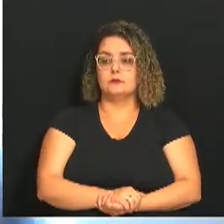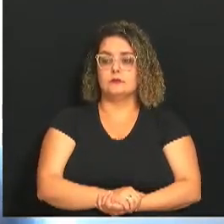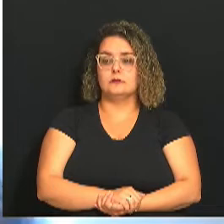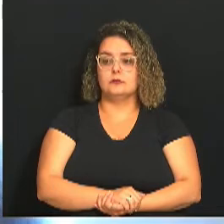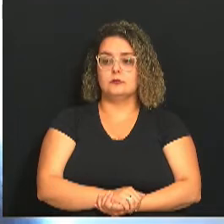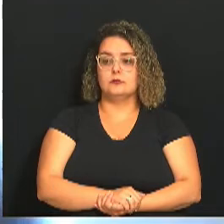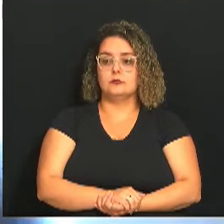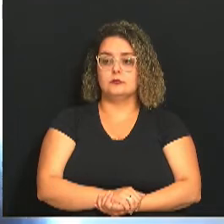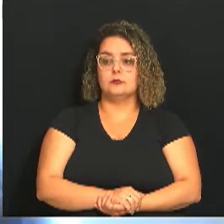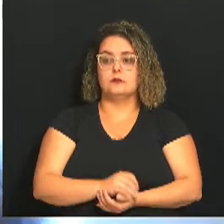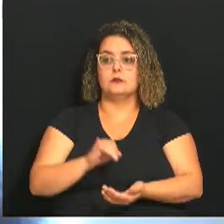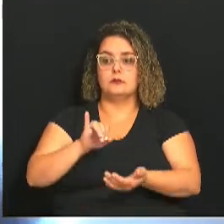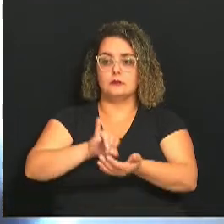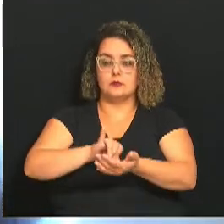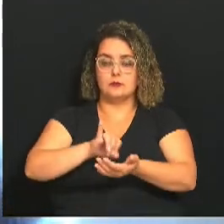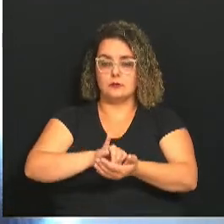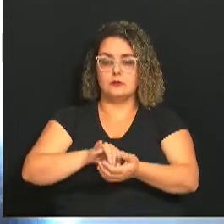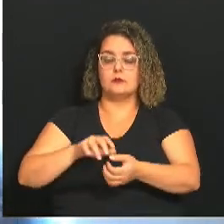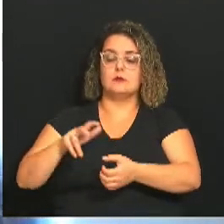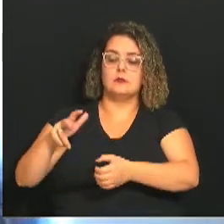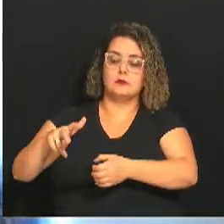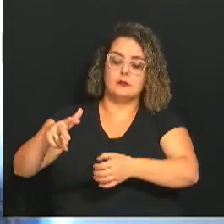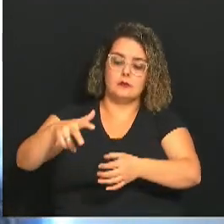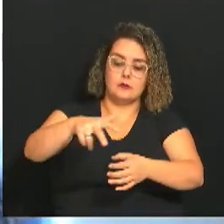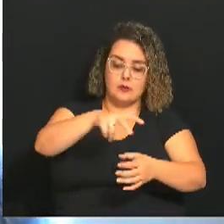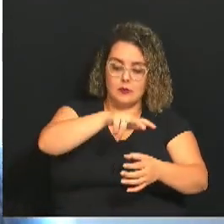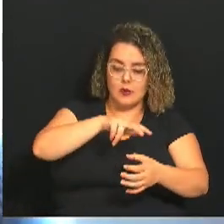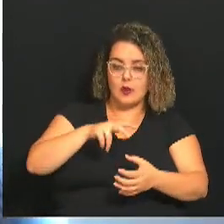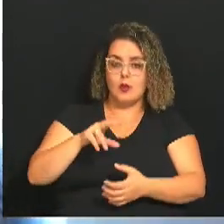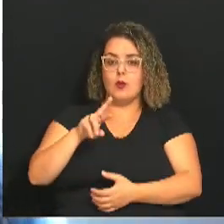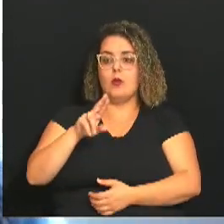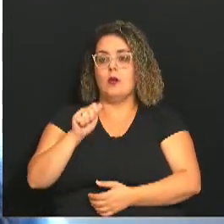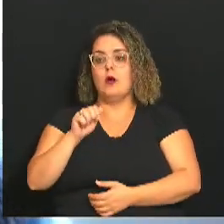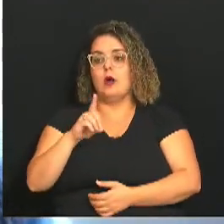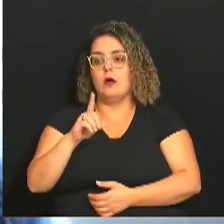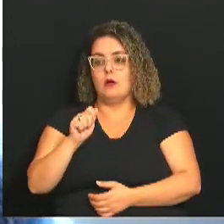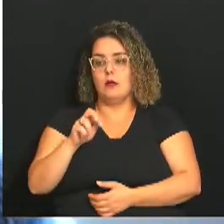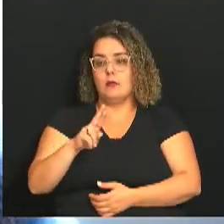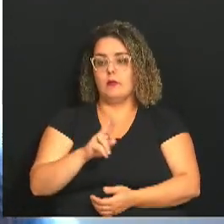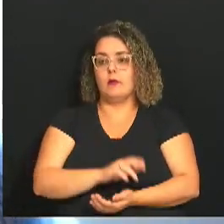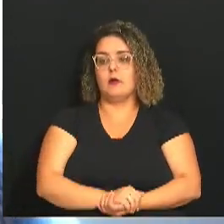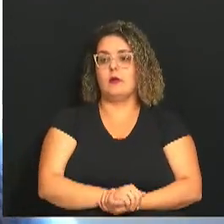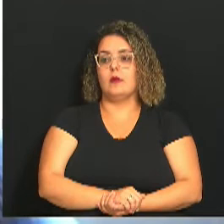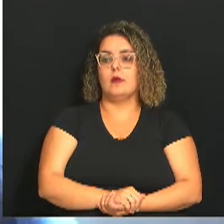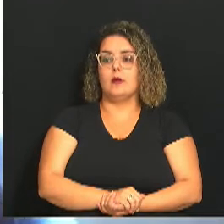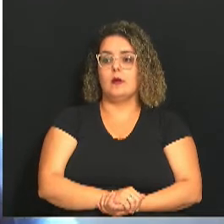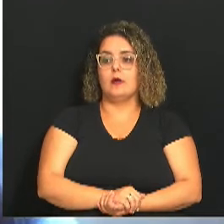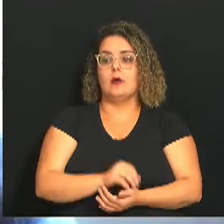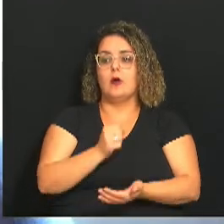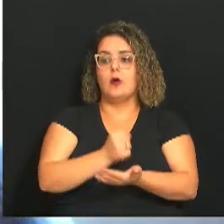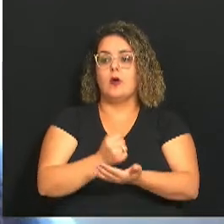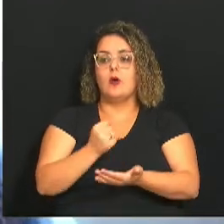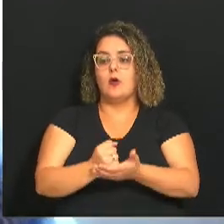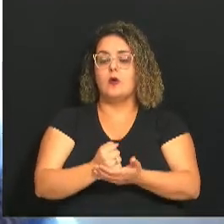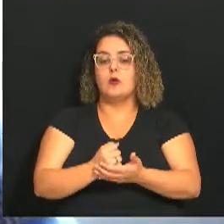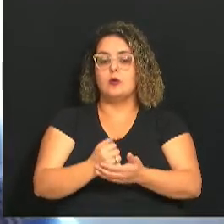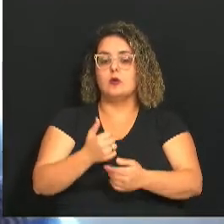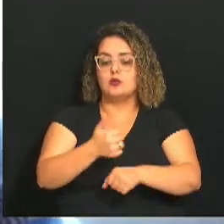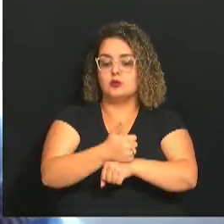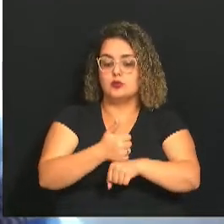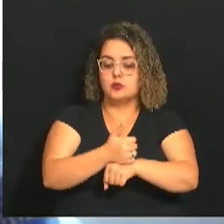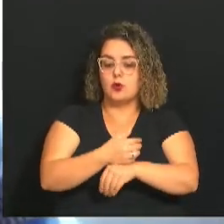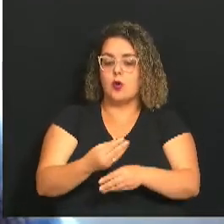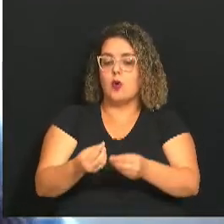de Meteorologia, a aquisição do radar e a contratação também de equipe técnica qualificada, sem dúvida